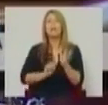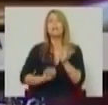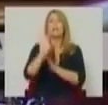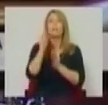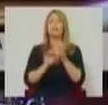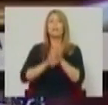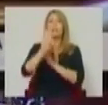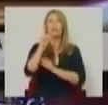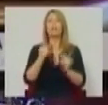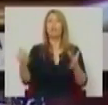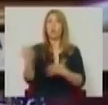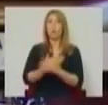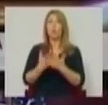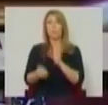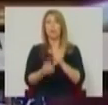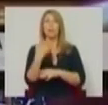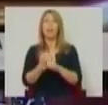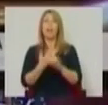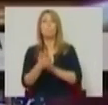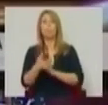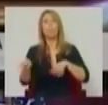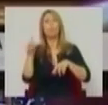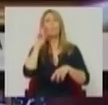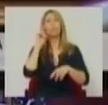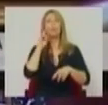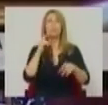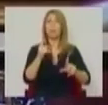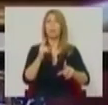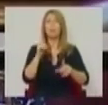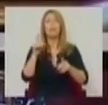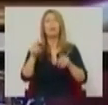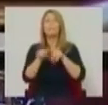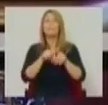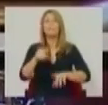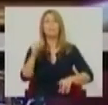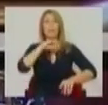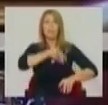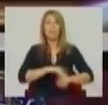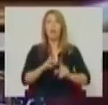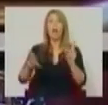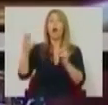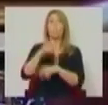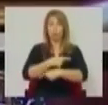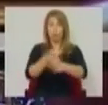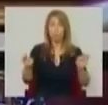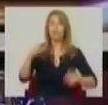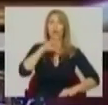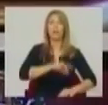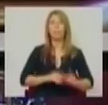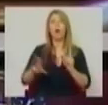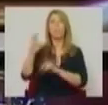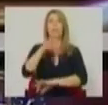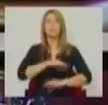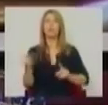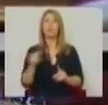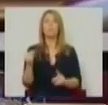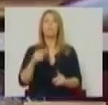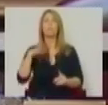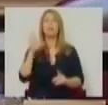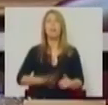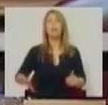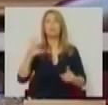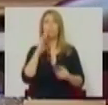criação de emprego se deve à política de proteção de rendimentos, de redistribuição de rendimentos, de aumento do salário mínimo nacional, de travão a novas formas de liberalização de